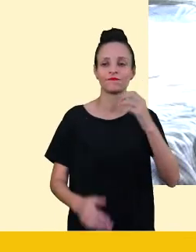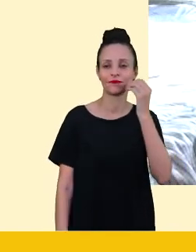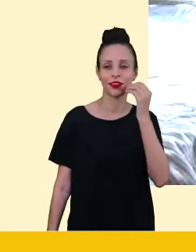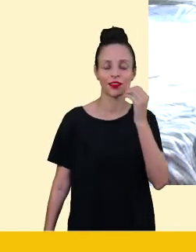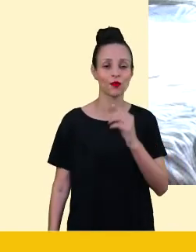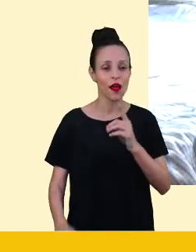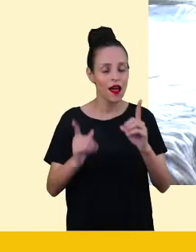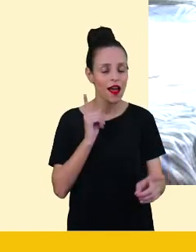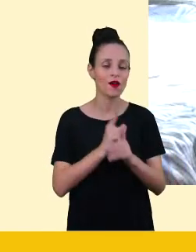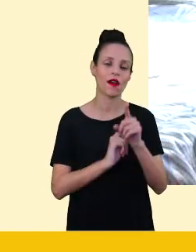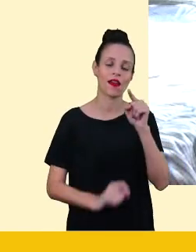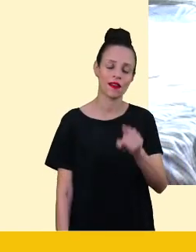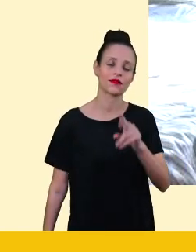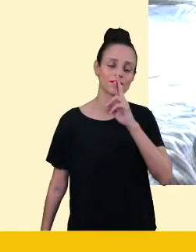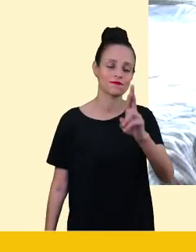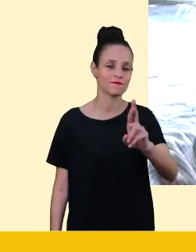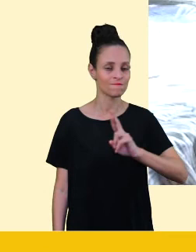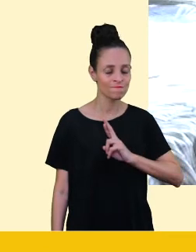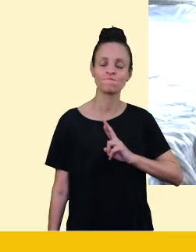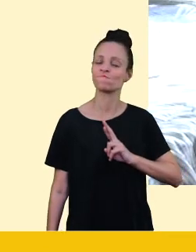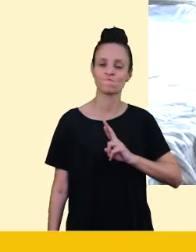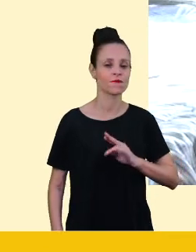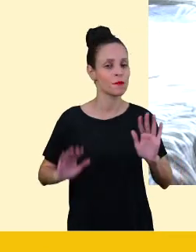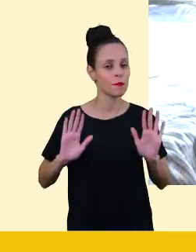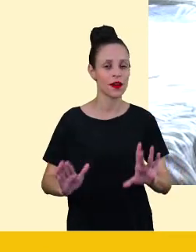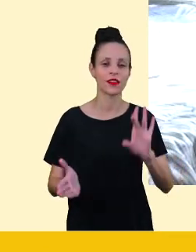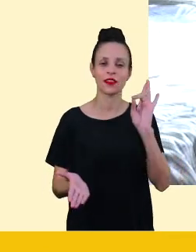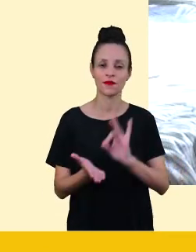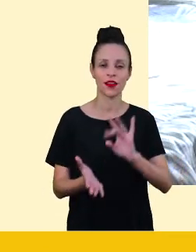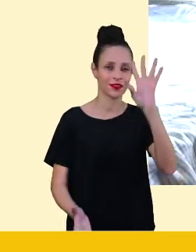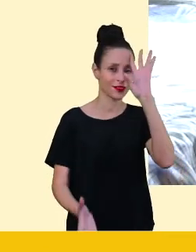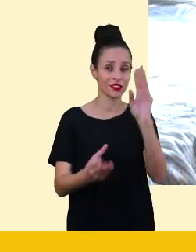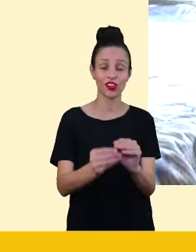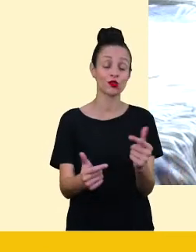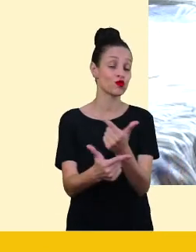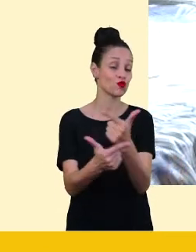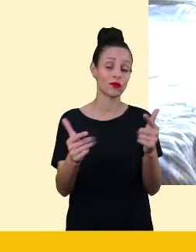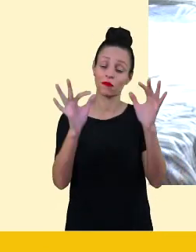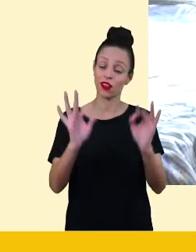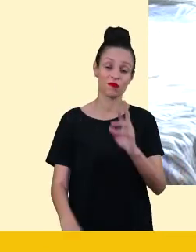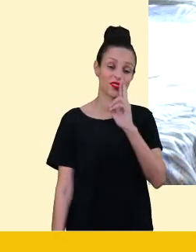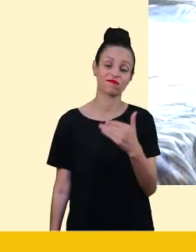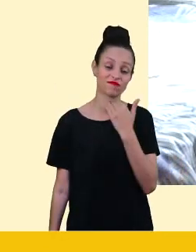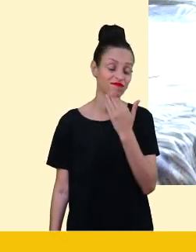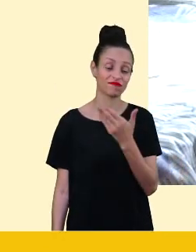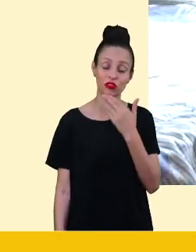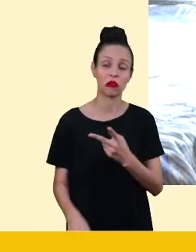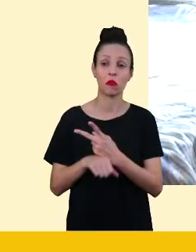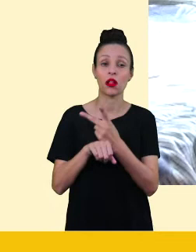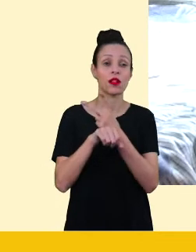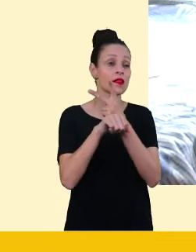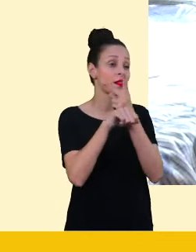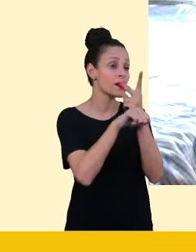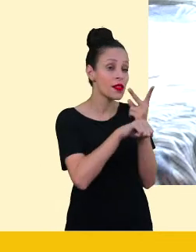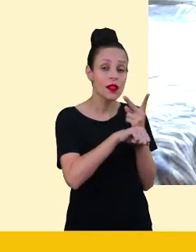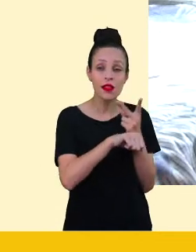achar essa resposta, né? E na verdade, o mais revelador foi entender que ela não existe mesmo, que não adiantava